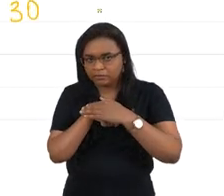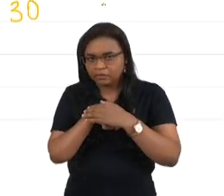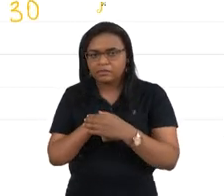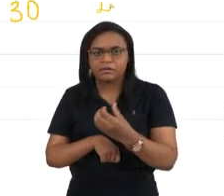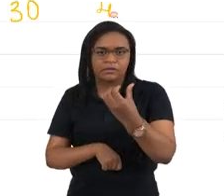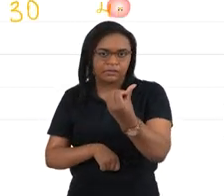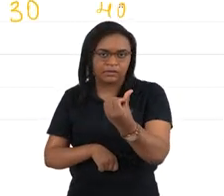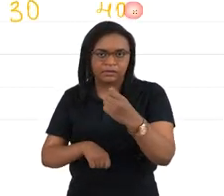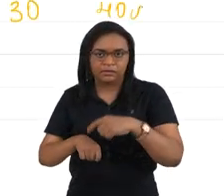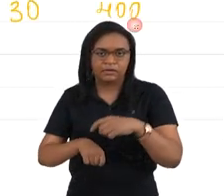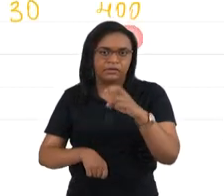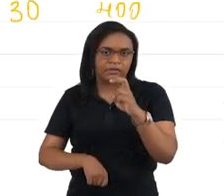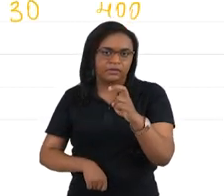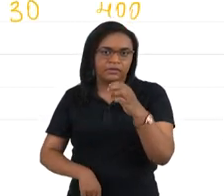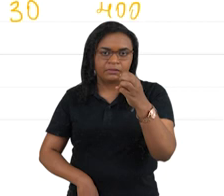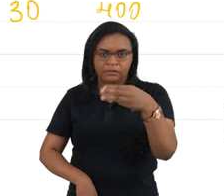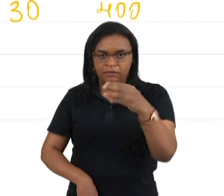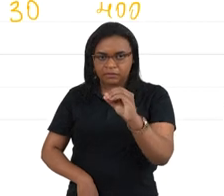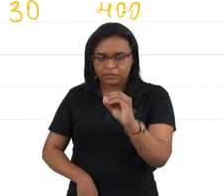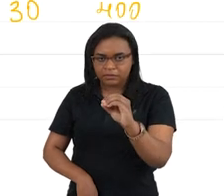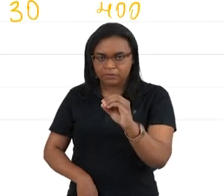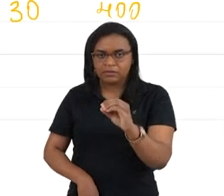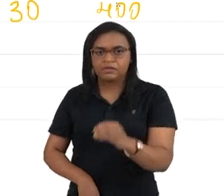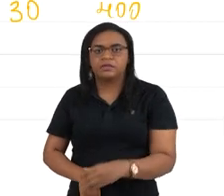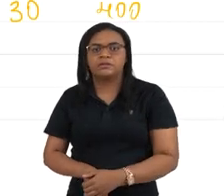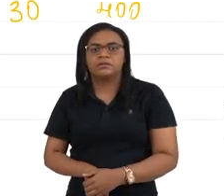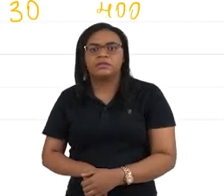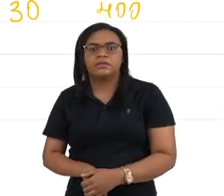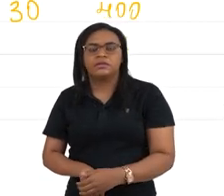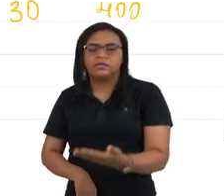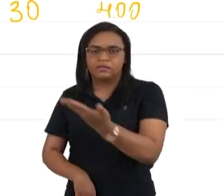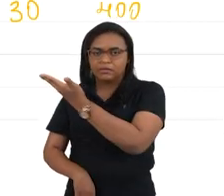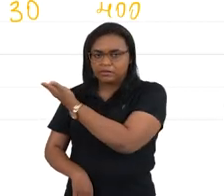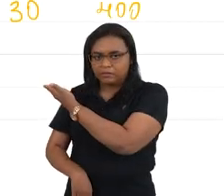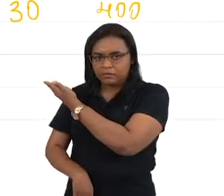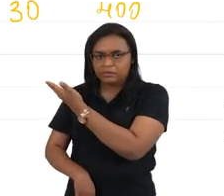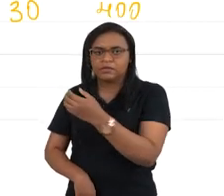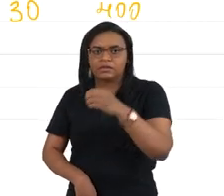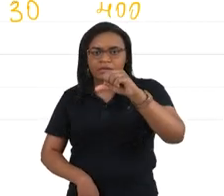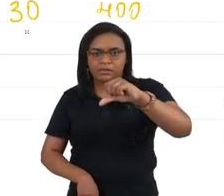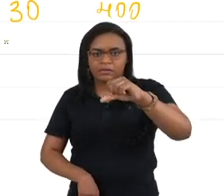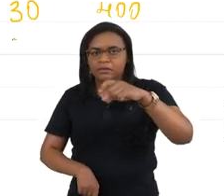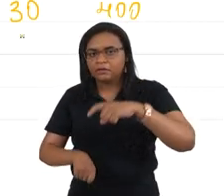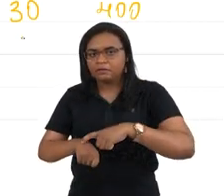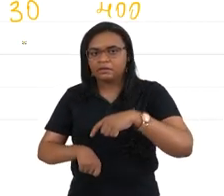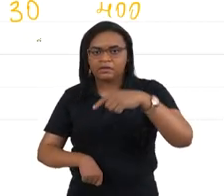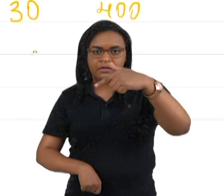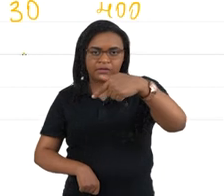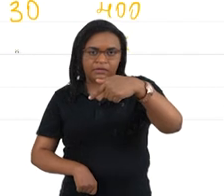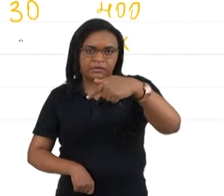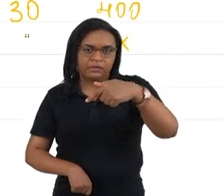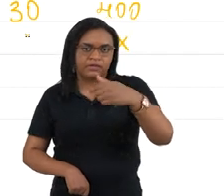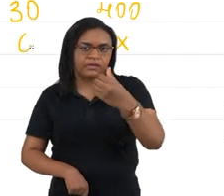30. Aqui é 400, porque esse lado se mantém intacto, tá? E 9 vezes 7 vai dar